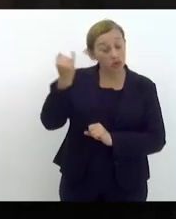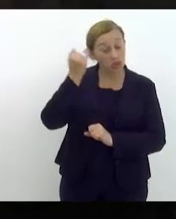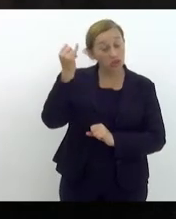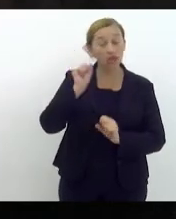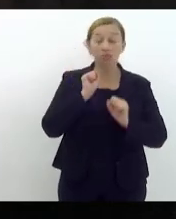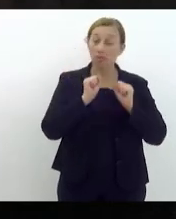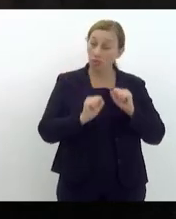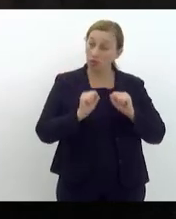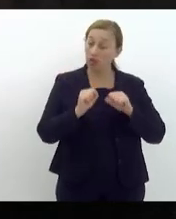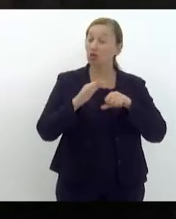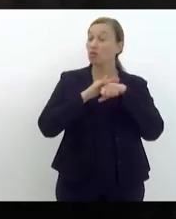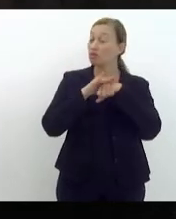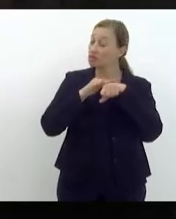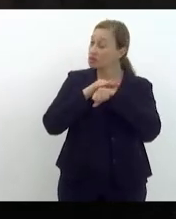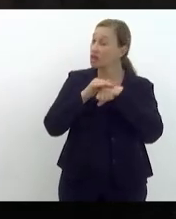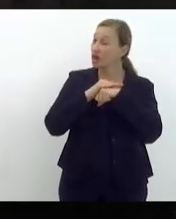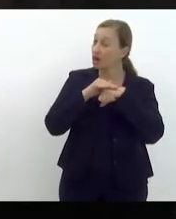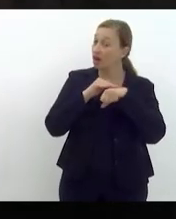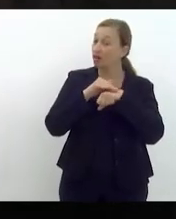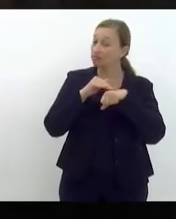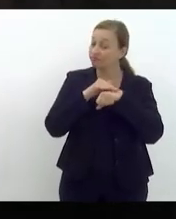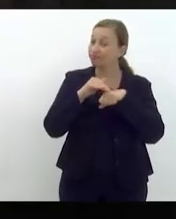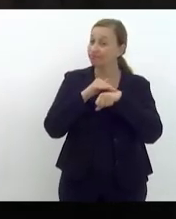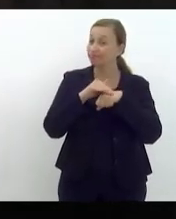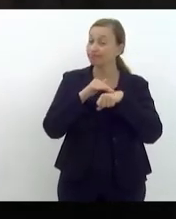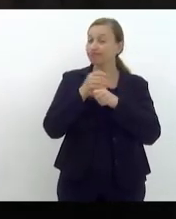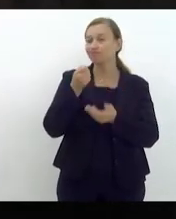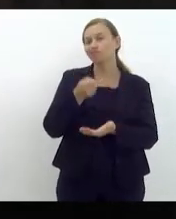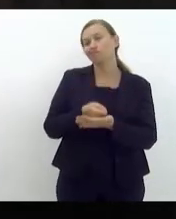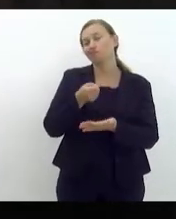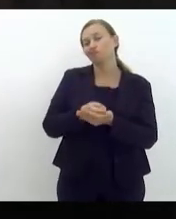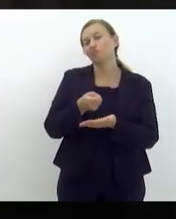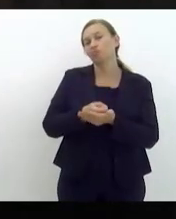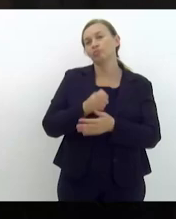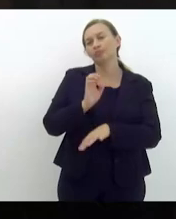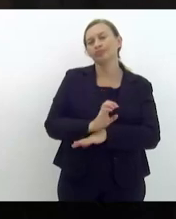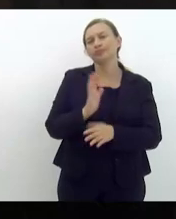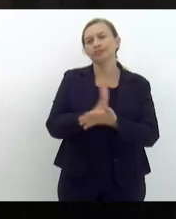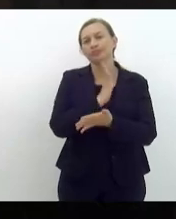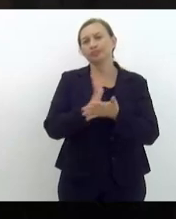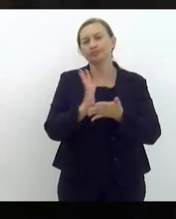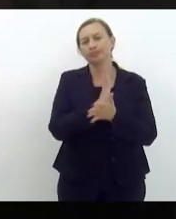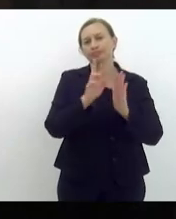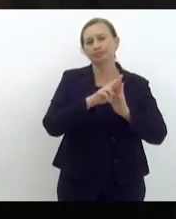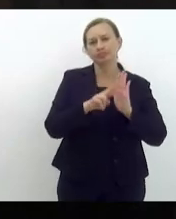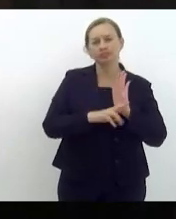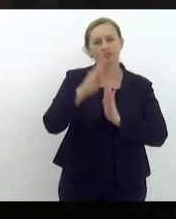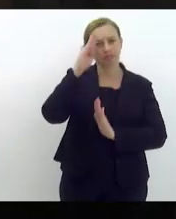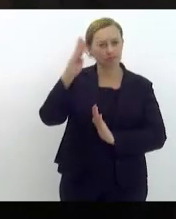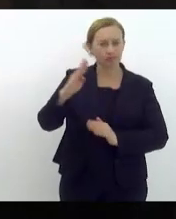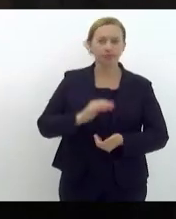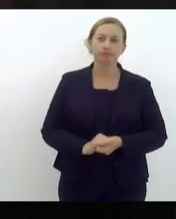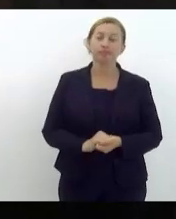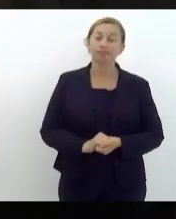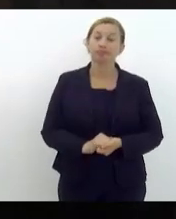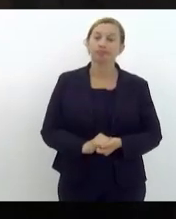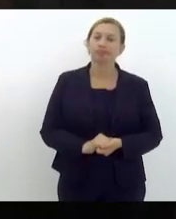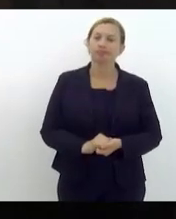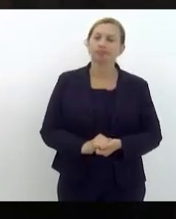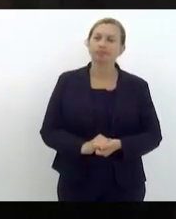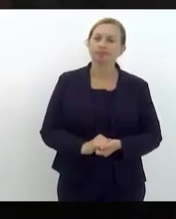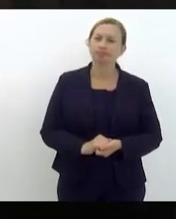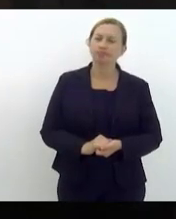podermos conversar traçar E cobrar do Estado algumas medidas que são fundamentais tais como